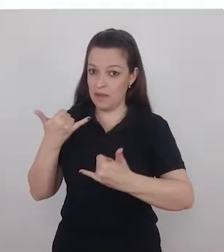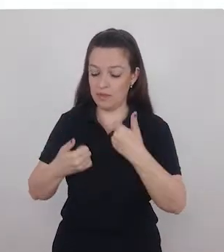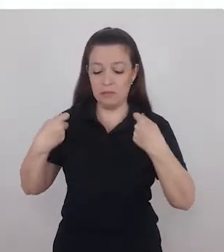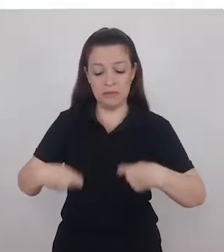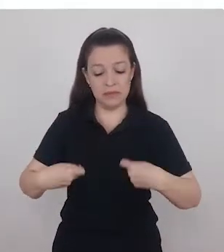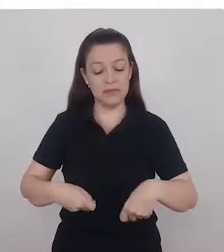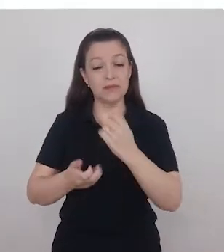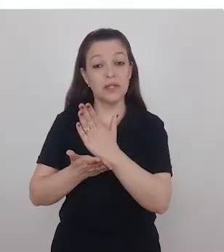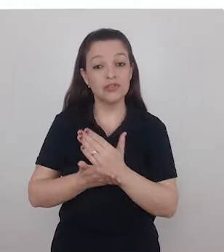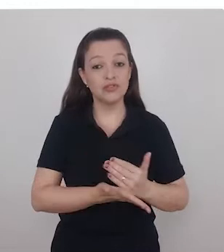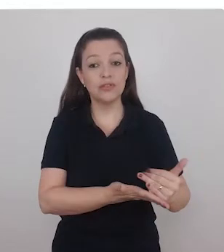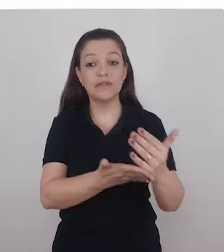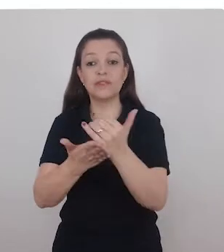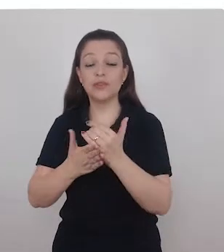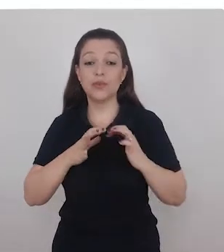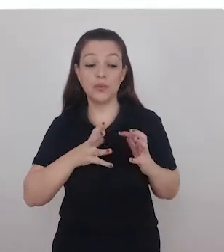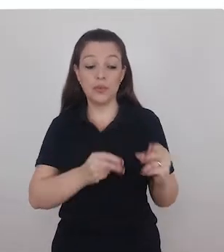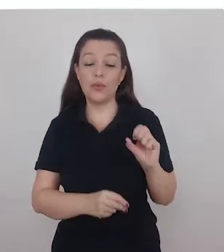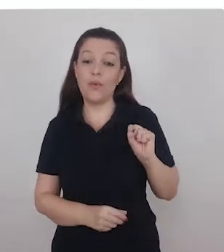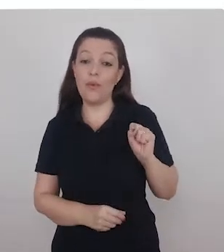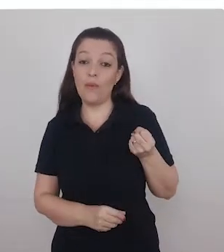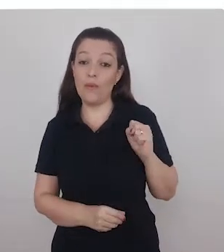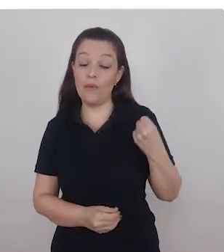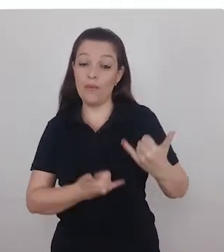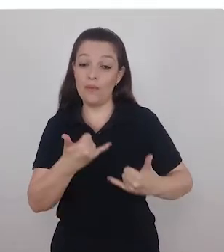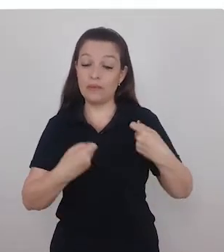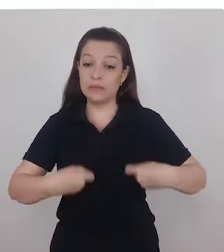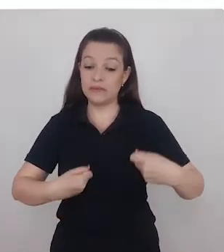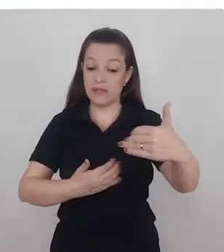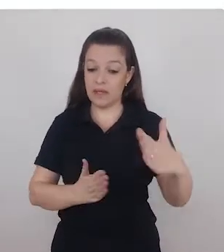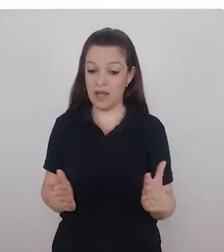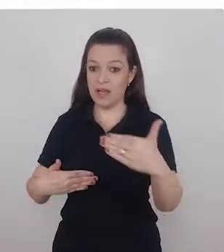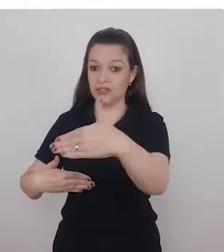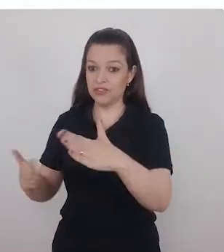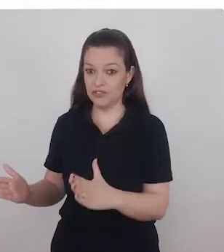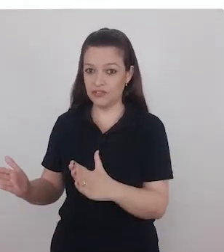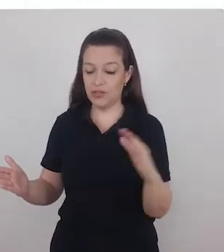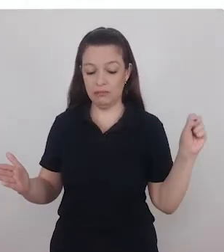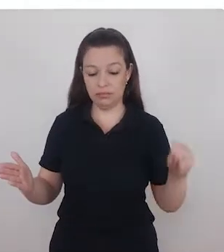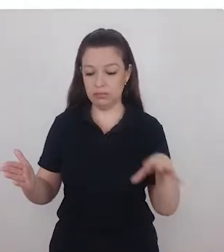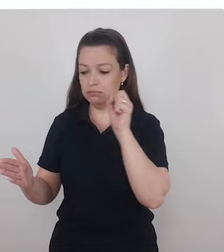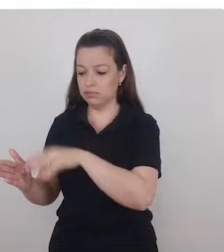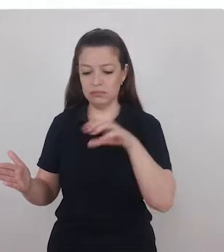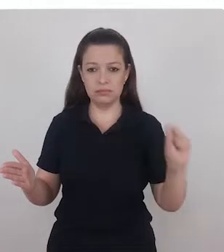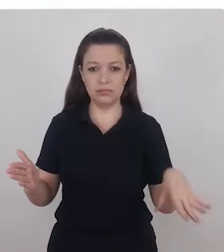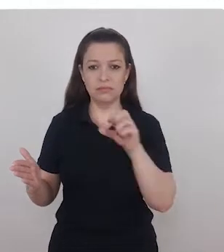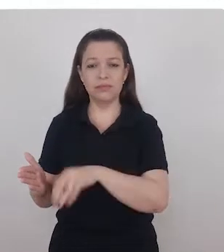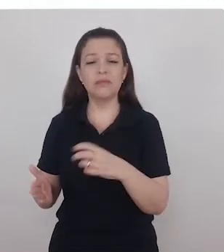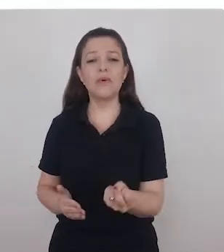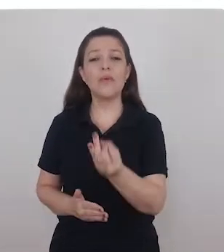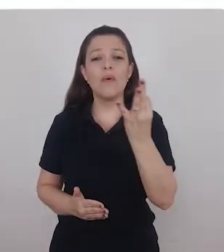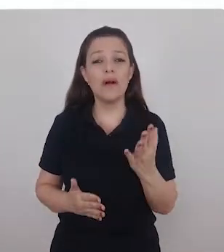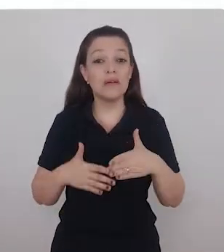dividir igualmente seus 8 brinquedos em 2 caixas. Quantos brinquedos guardará em